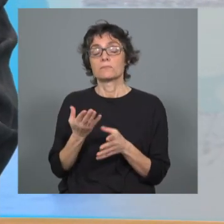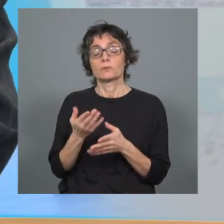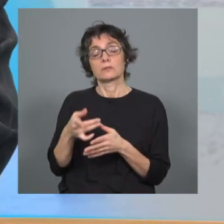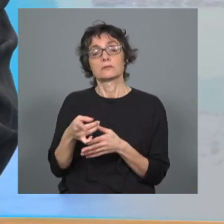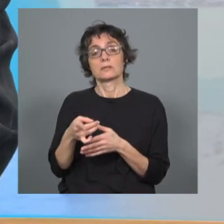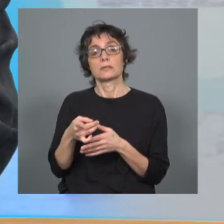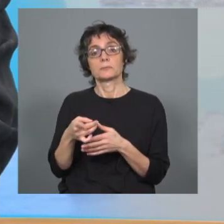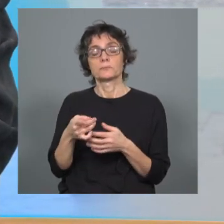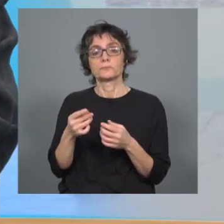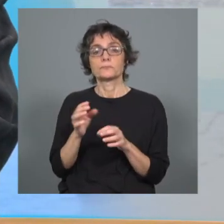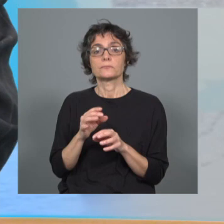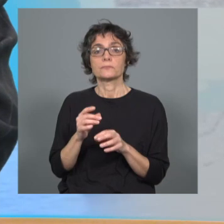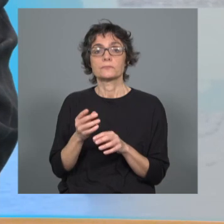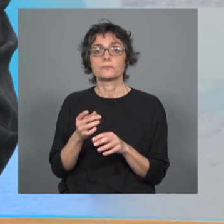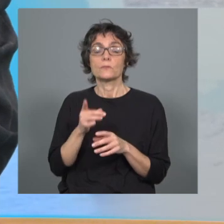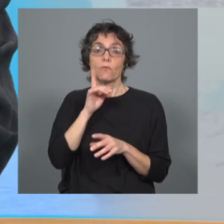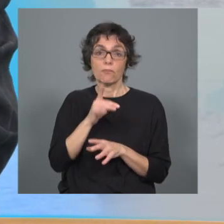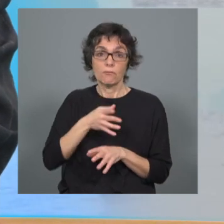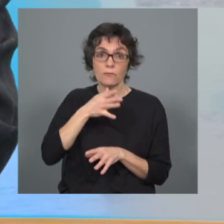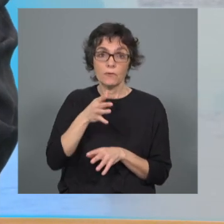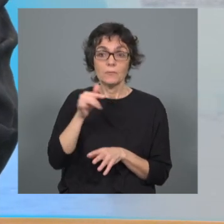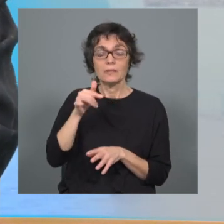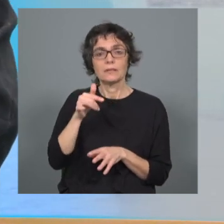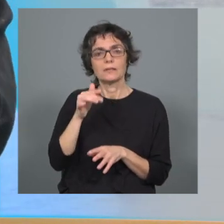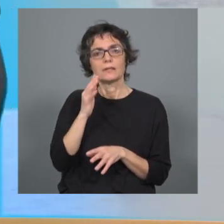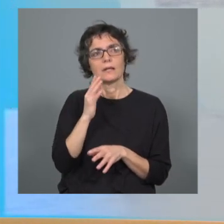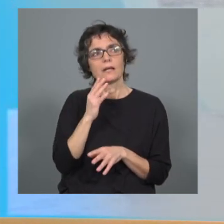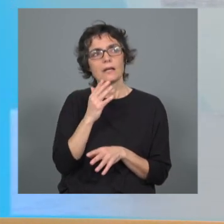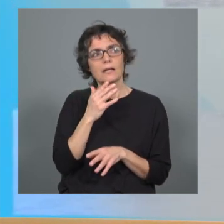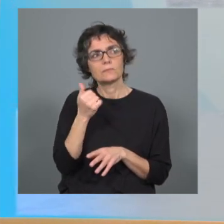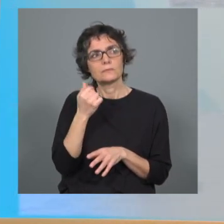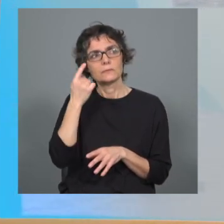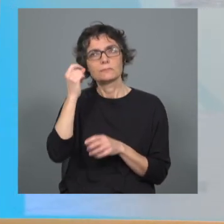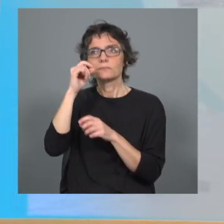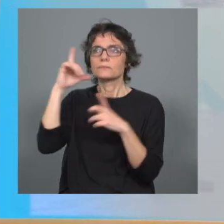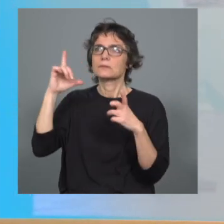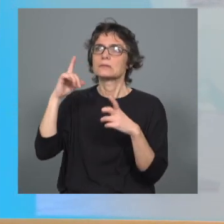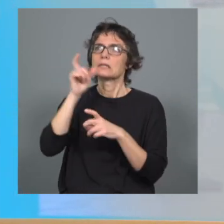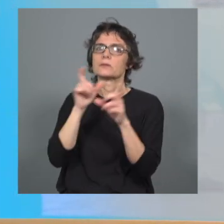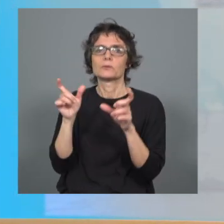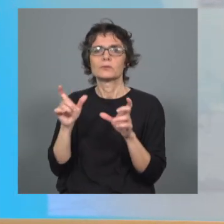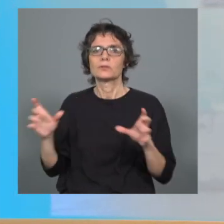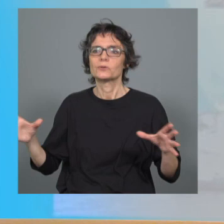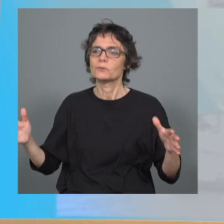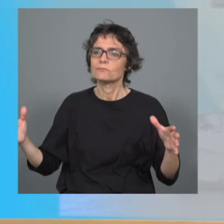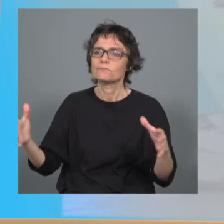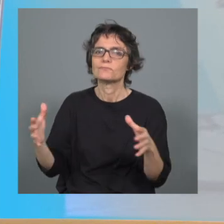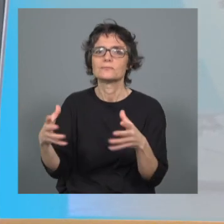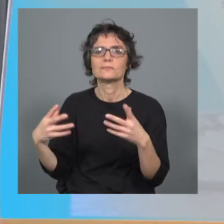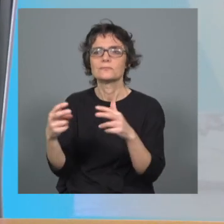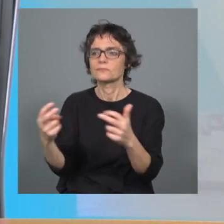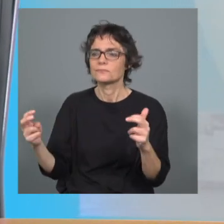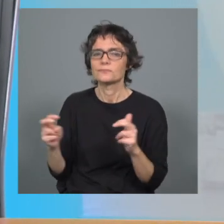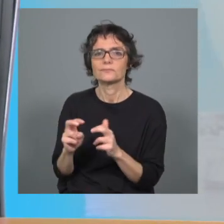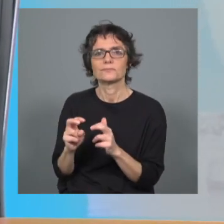é um motivo muito bonito em que as pessoas se congregam à volta. É porque, no fundo, isto é interessante. Nós estamos no Domingo de Páscoa